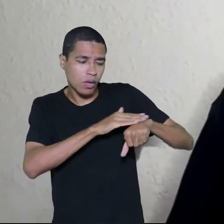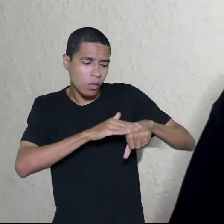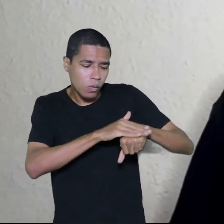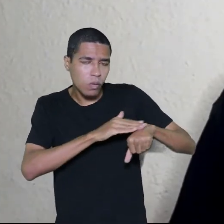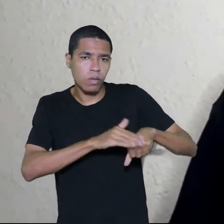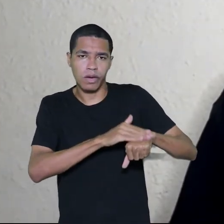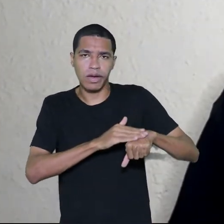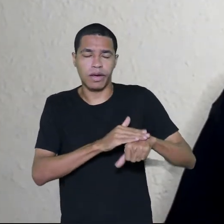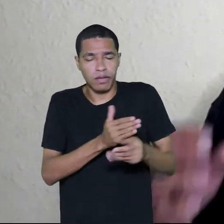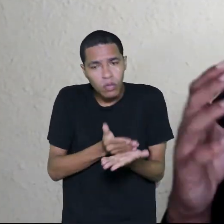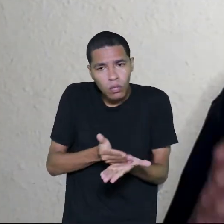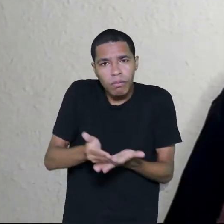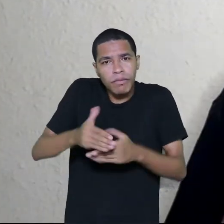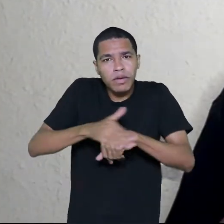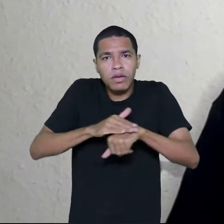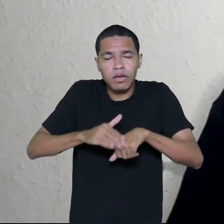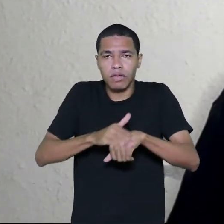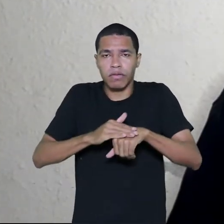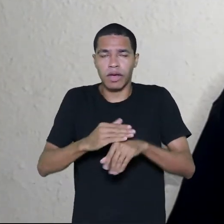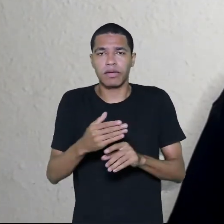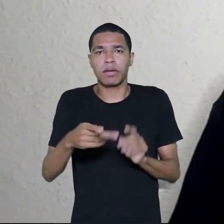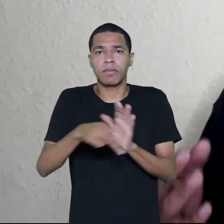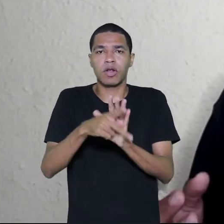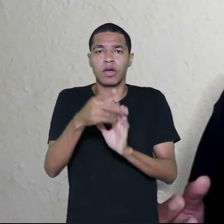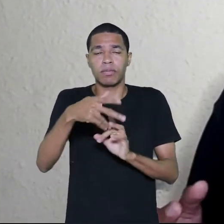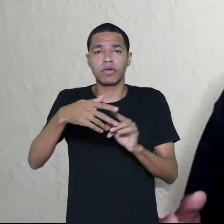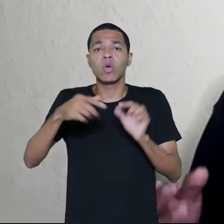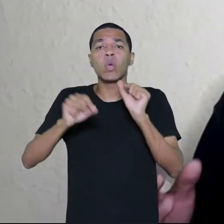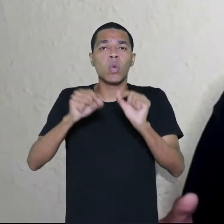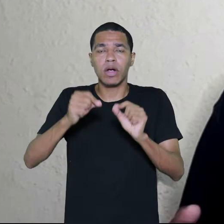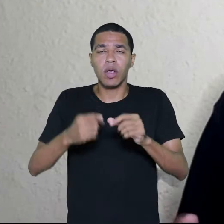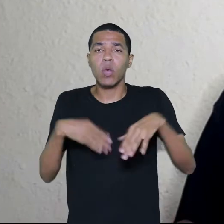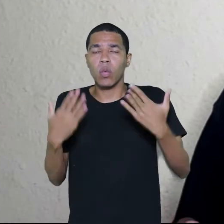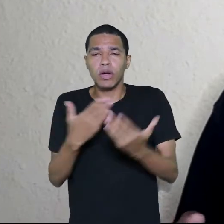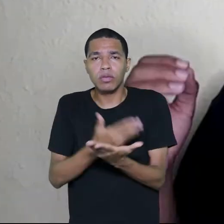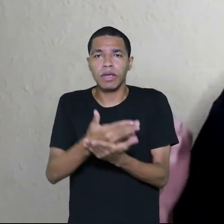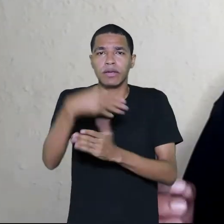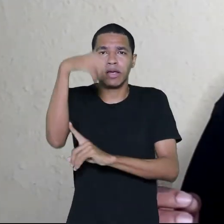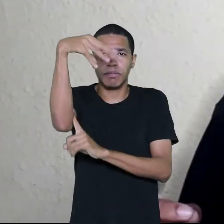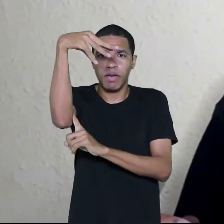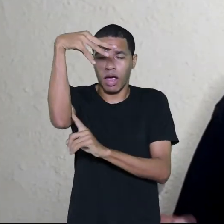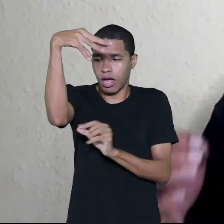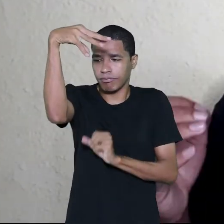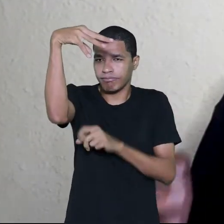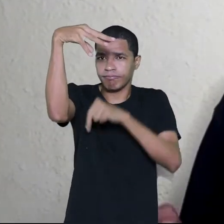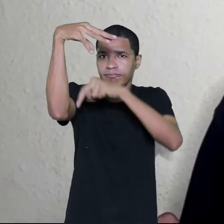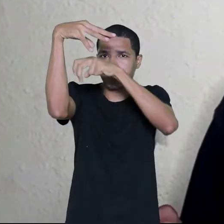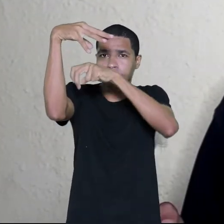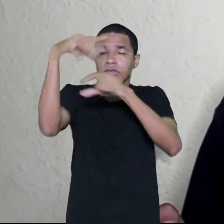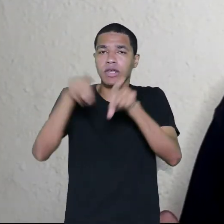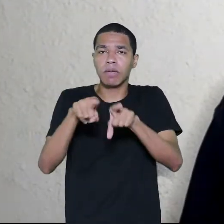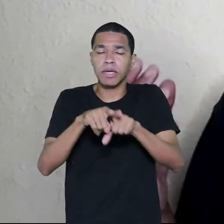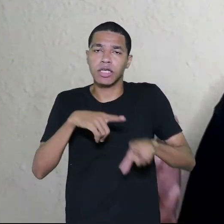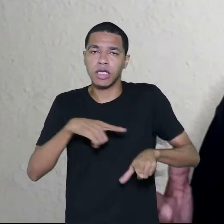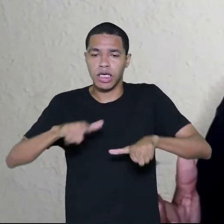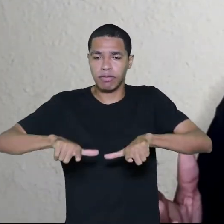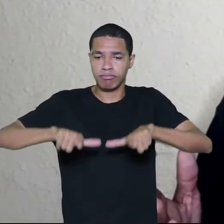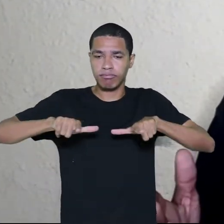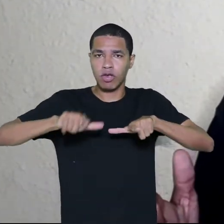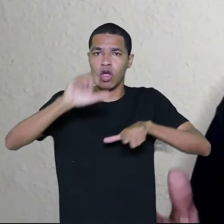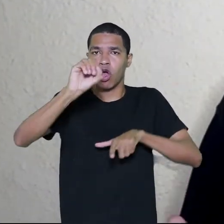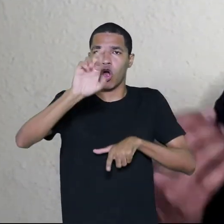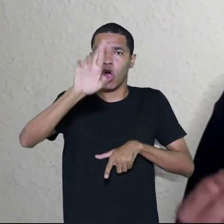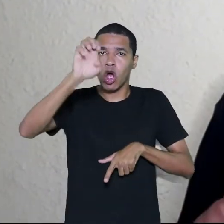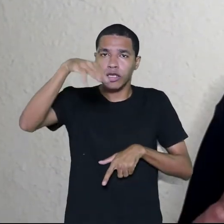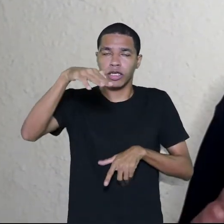ou iniciem conversas quando estiverem ao pé do poste. E também é importantíssimo que sempre portem uma ordem de serviço. E